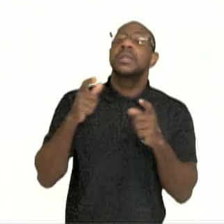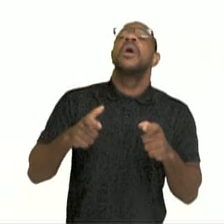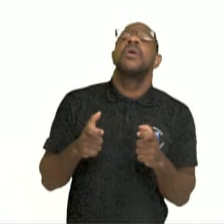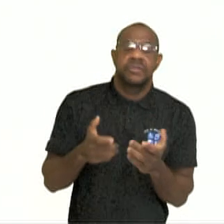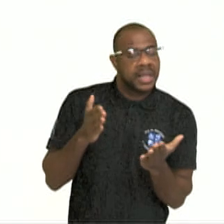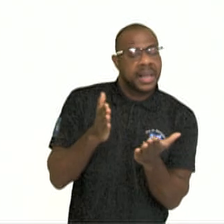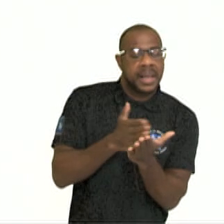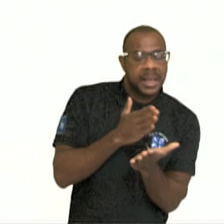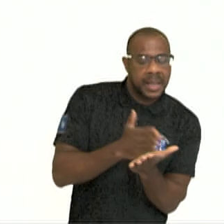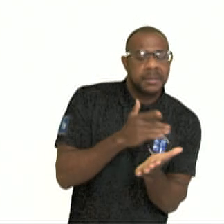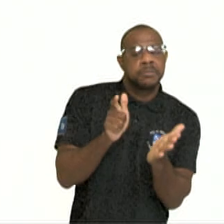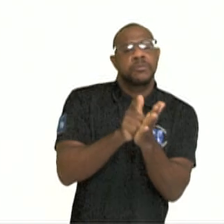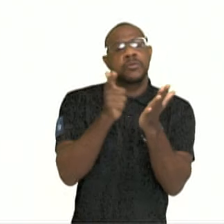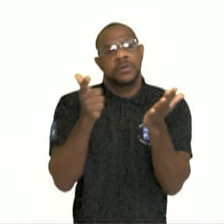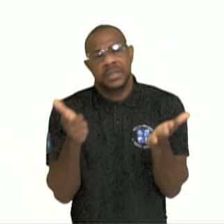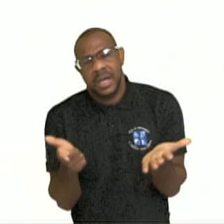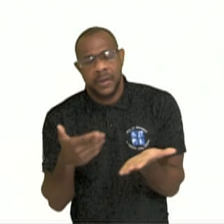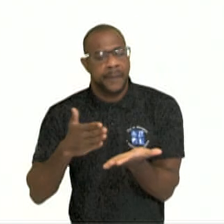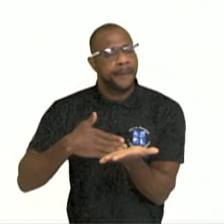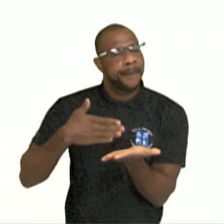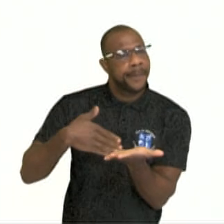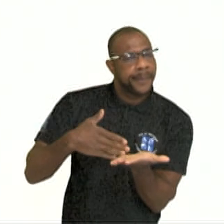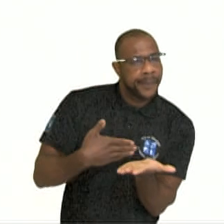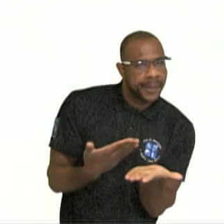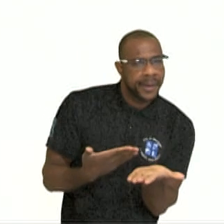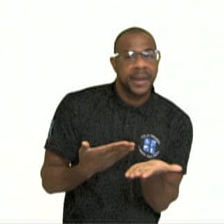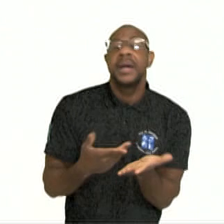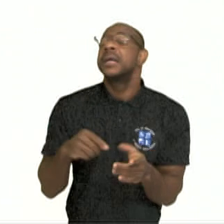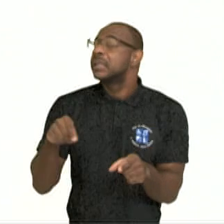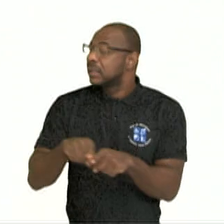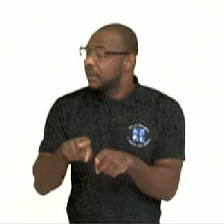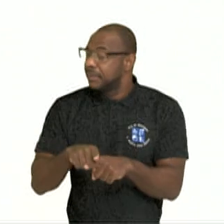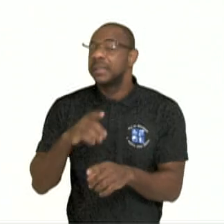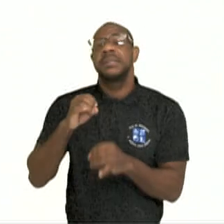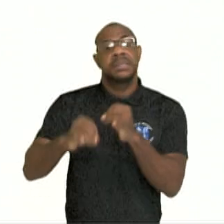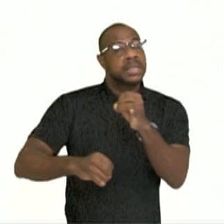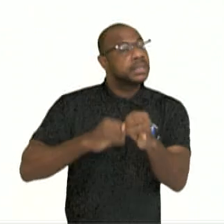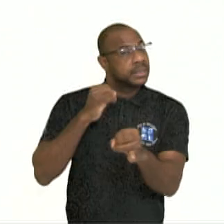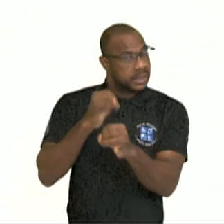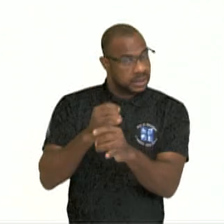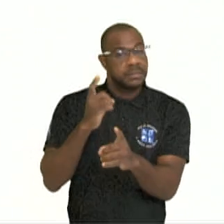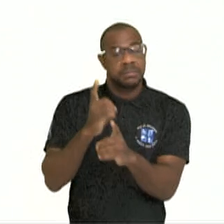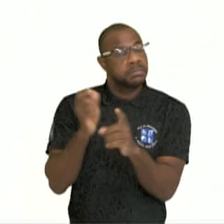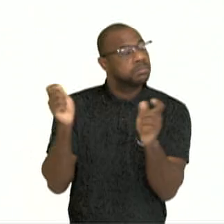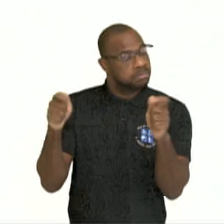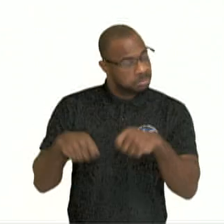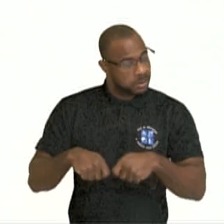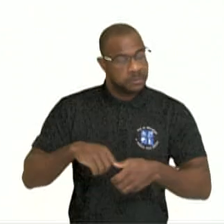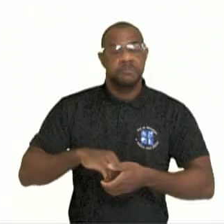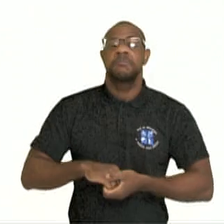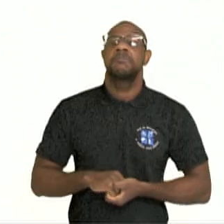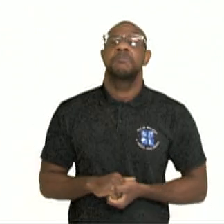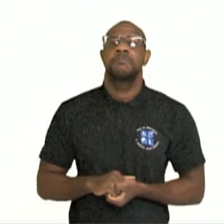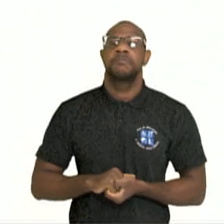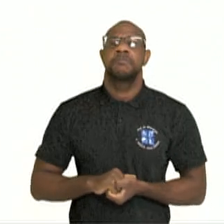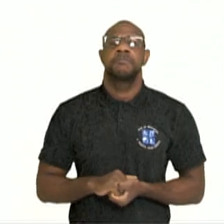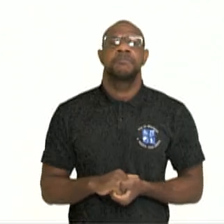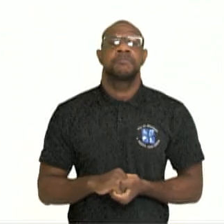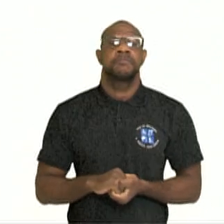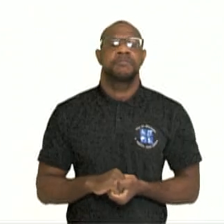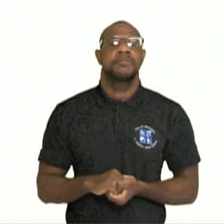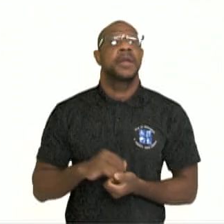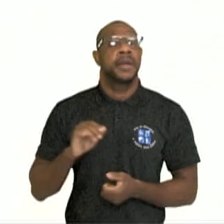jornais, revistas, certo? Materiais podem ser impressos ou ainda encontrados lá no meio digital, né? Então